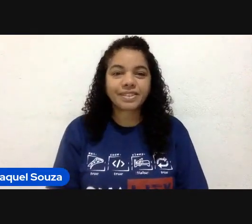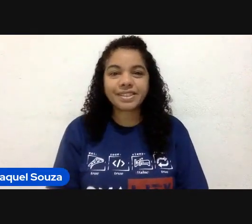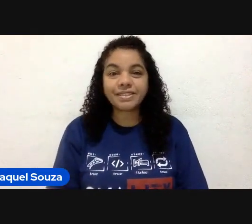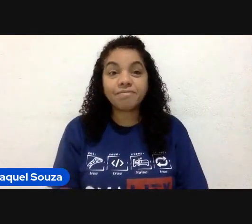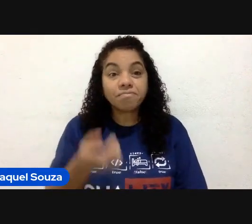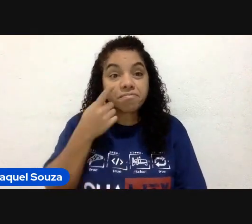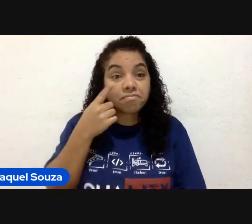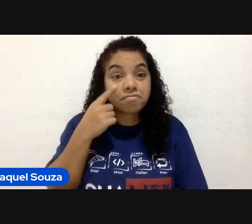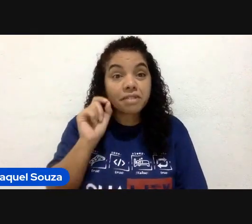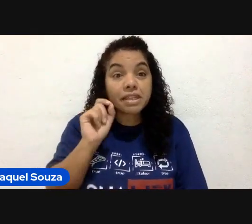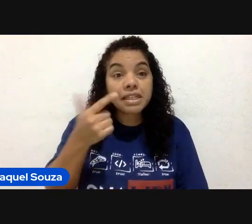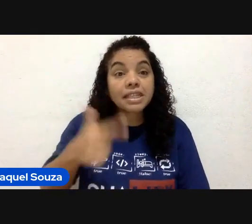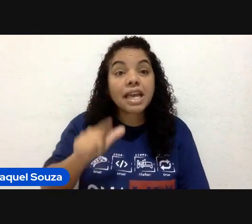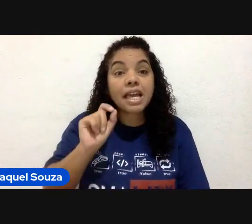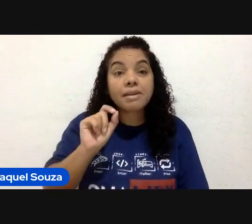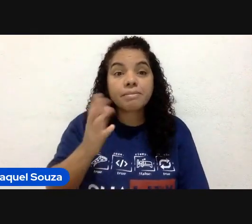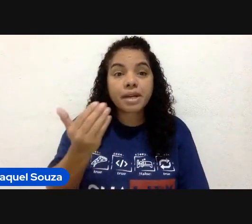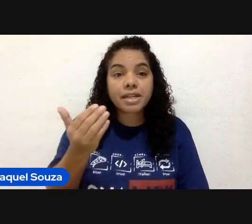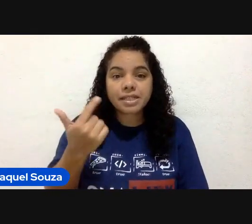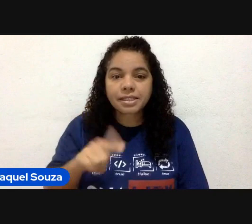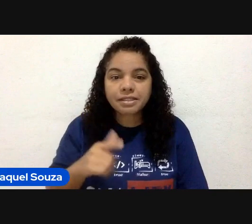Vamos ver aqui quem mais.